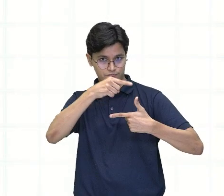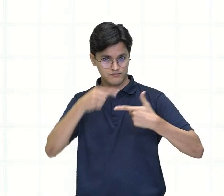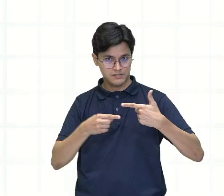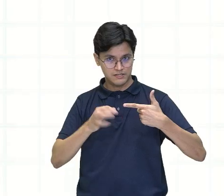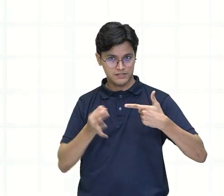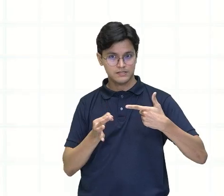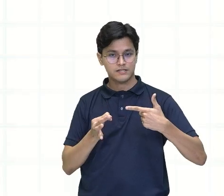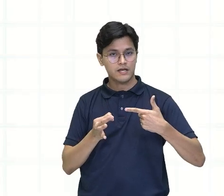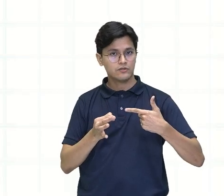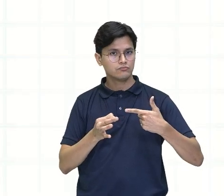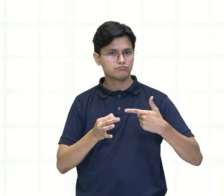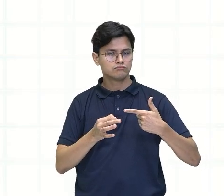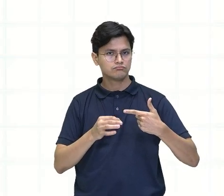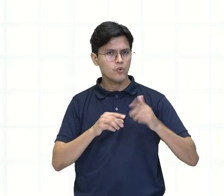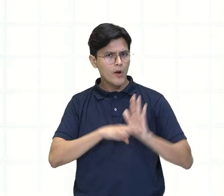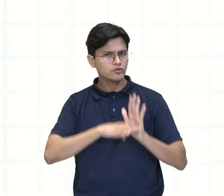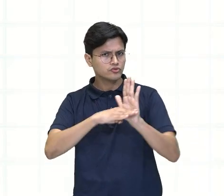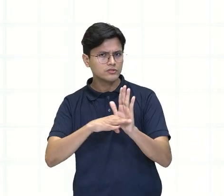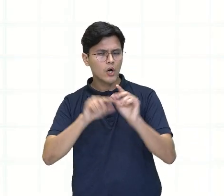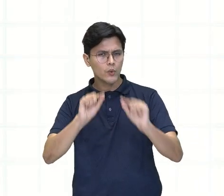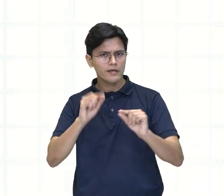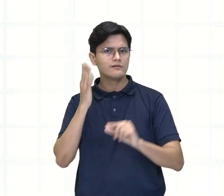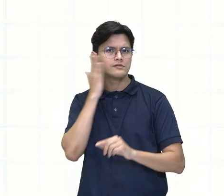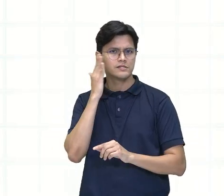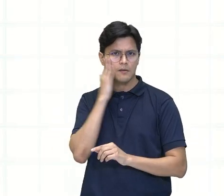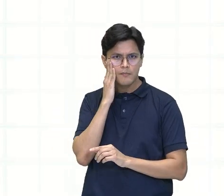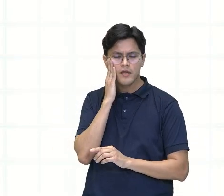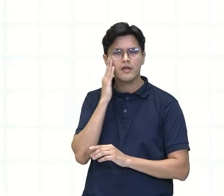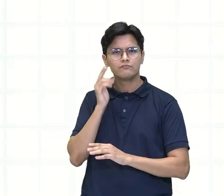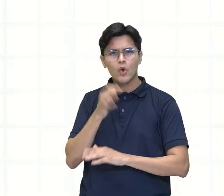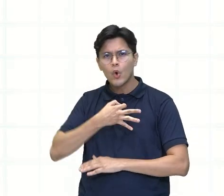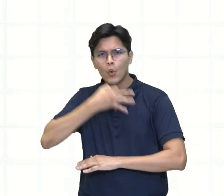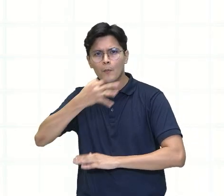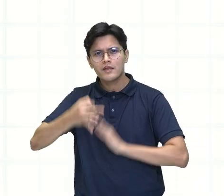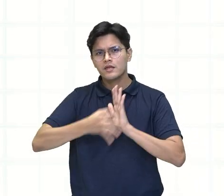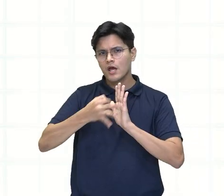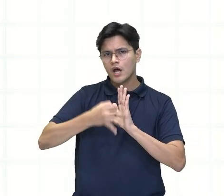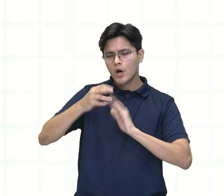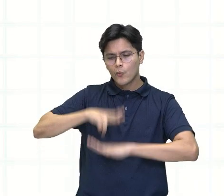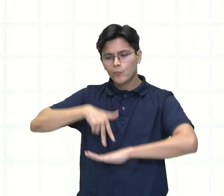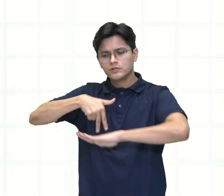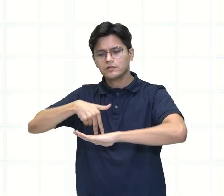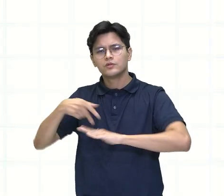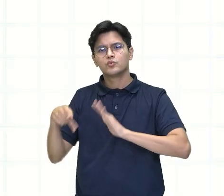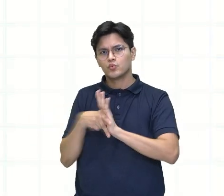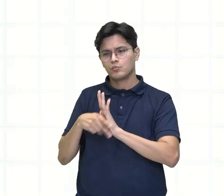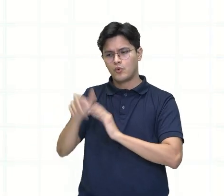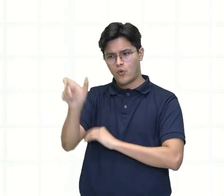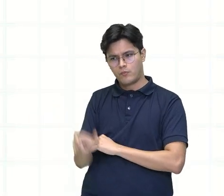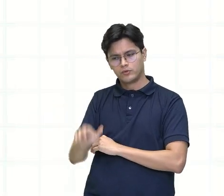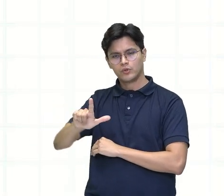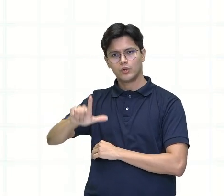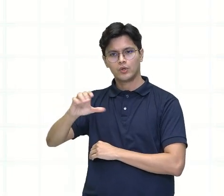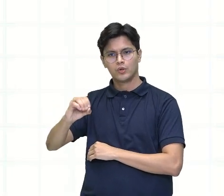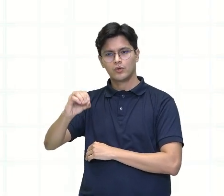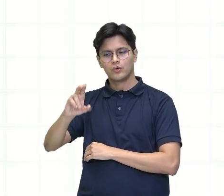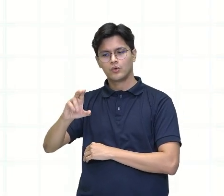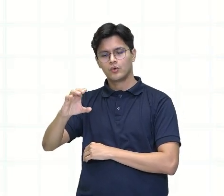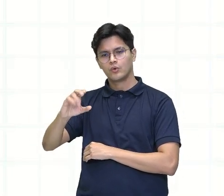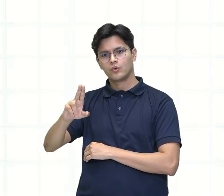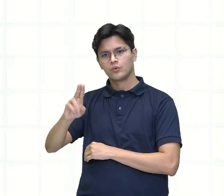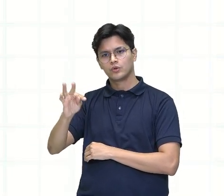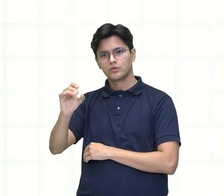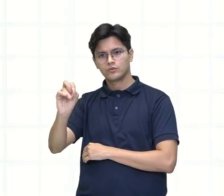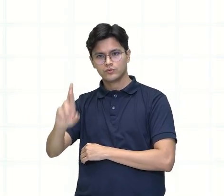pelo locutor, né, ou emissor da informação. Lembram lá que emissor, nós já vimos em outras aulas, que o emissor é aquele